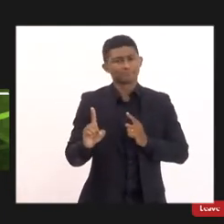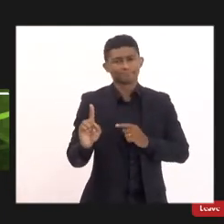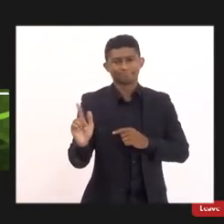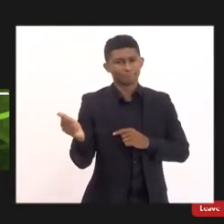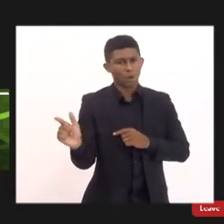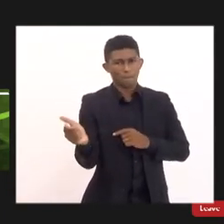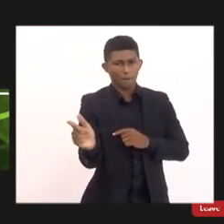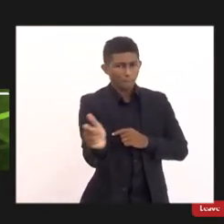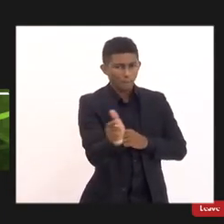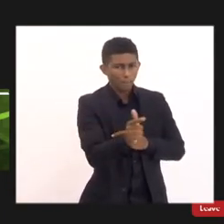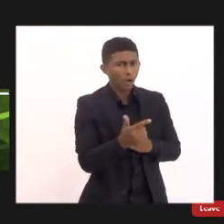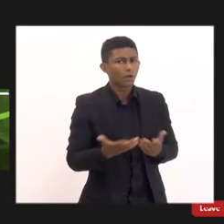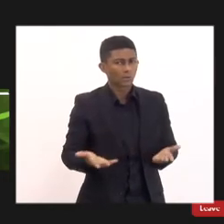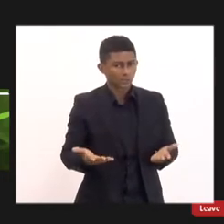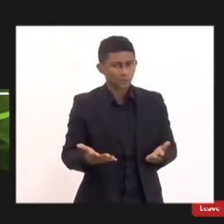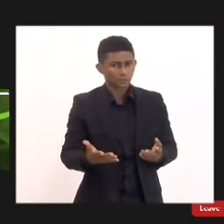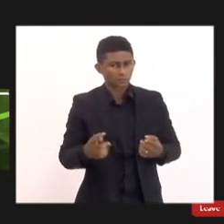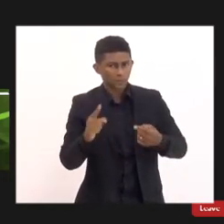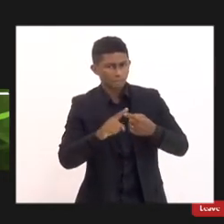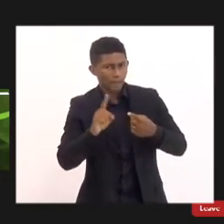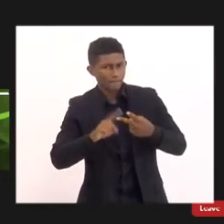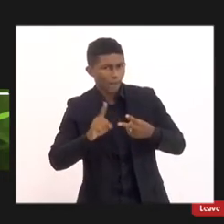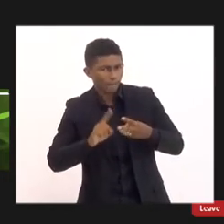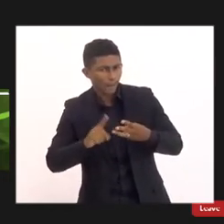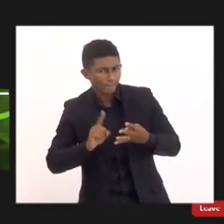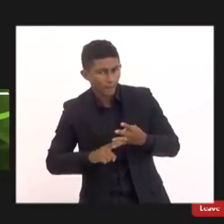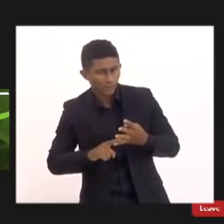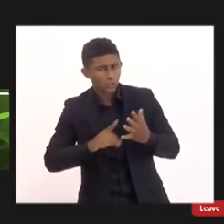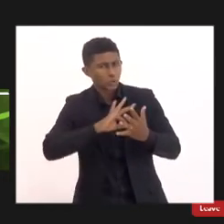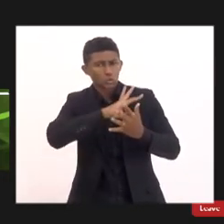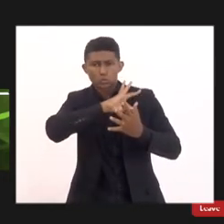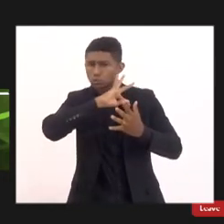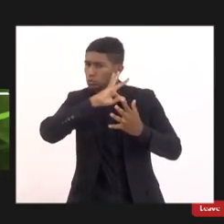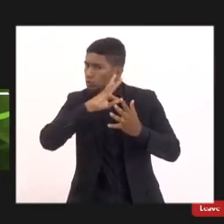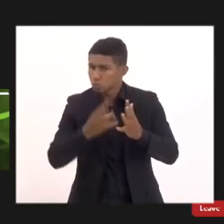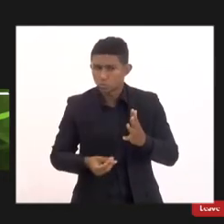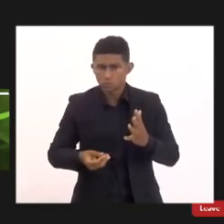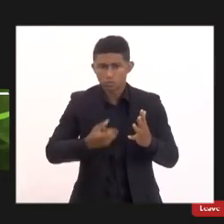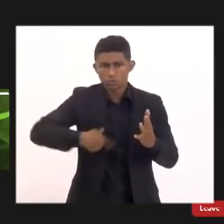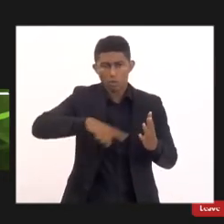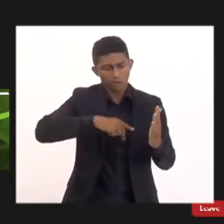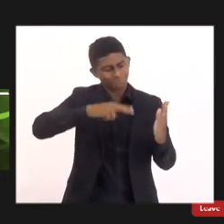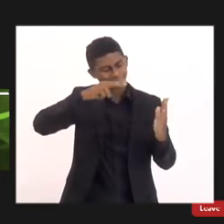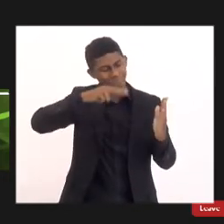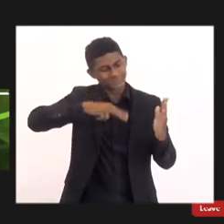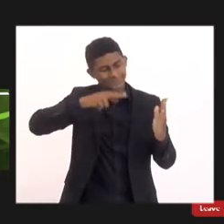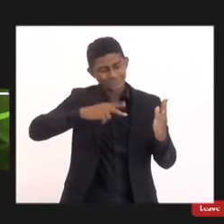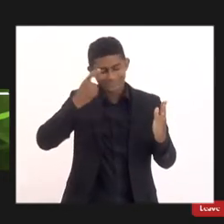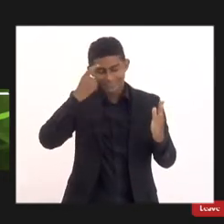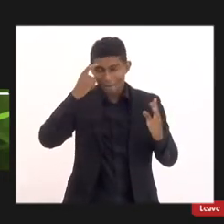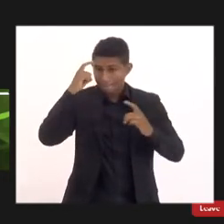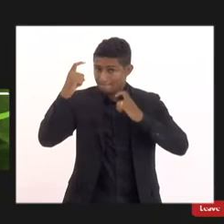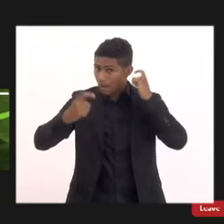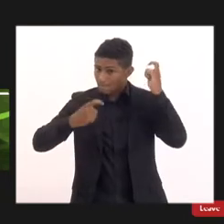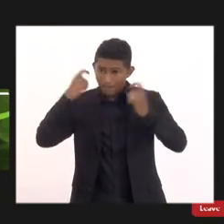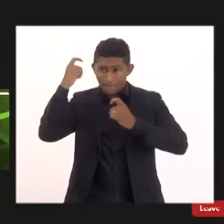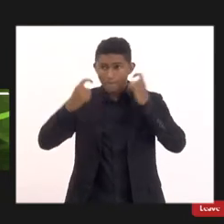que o distanciamento seja respeitado, né? Então, tudo isso tem nos preocupado muito em relação à possibilidade de